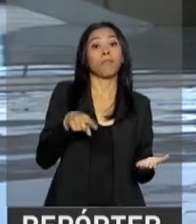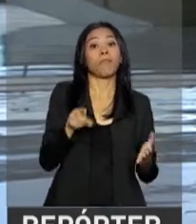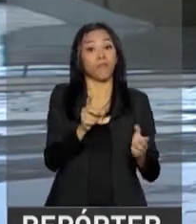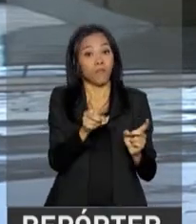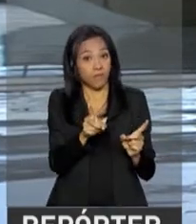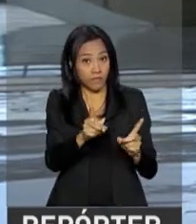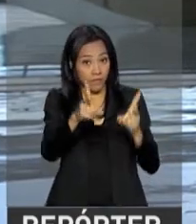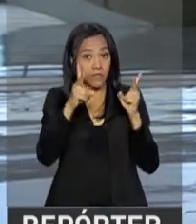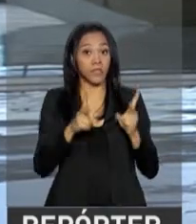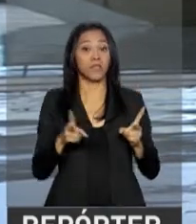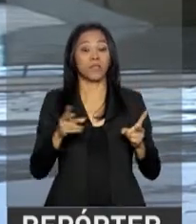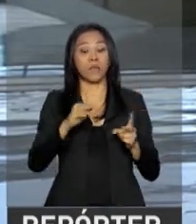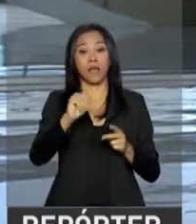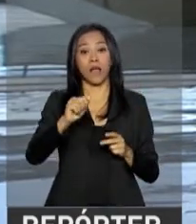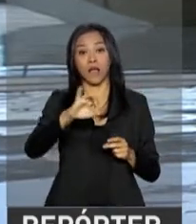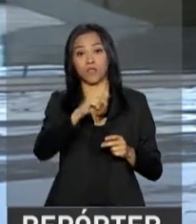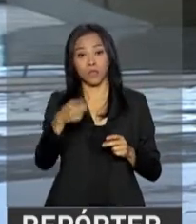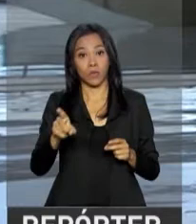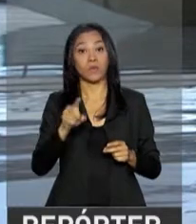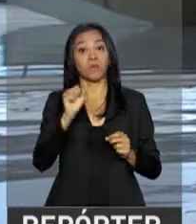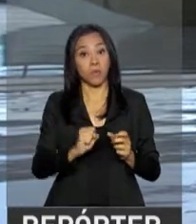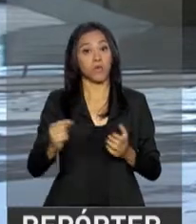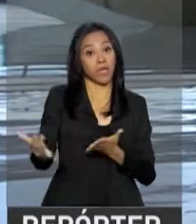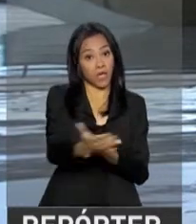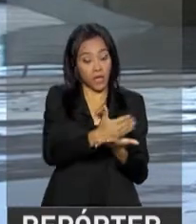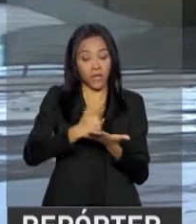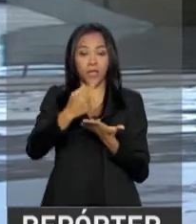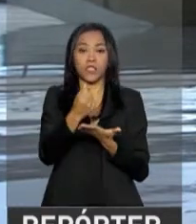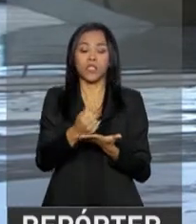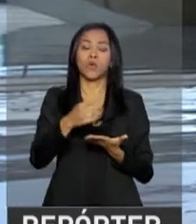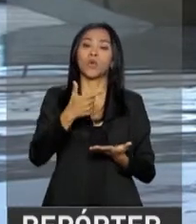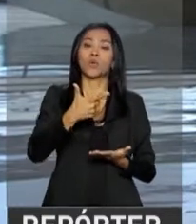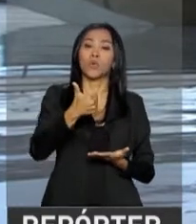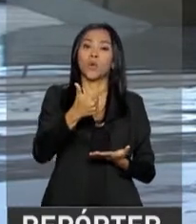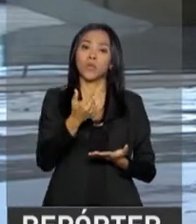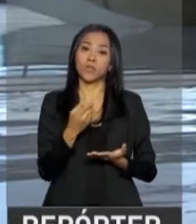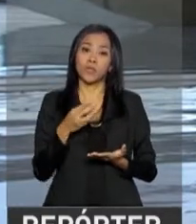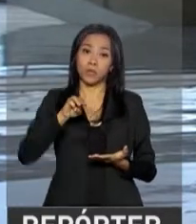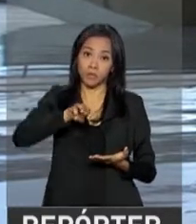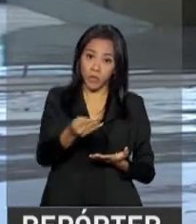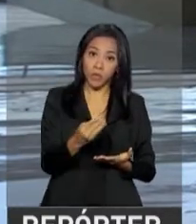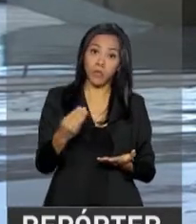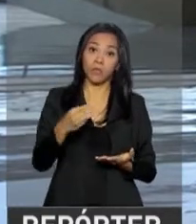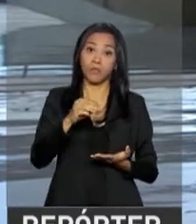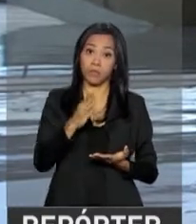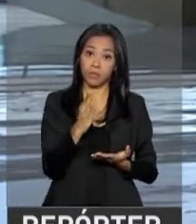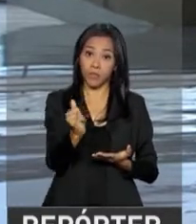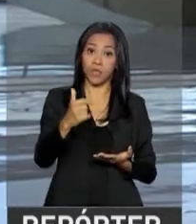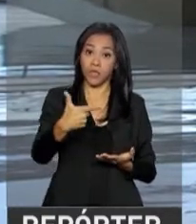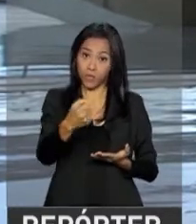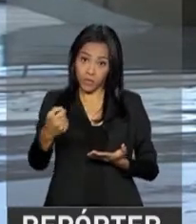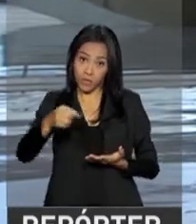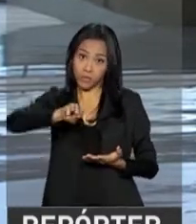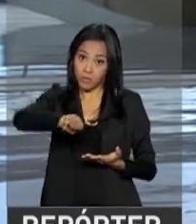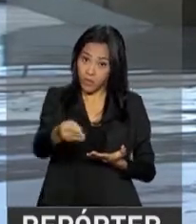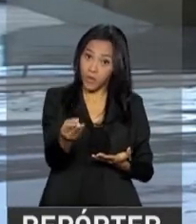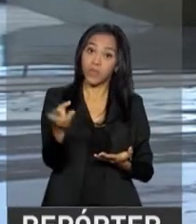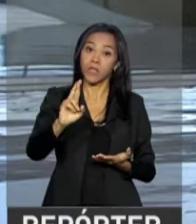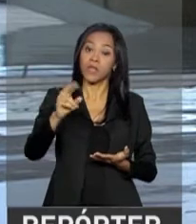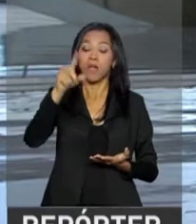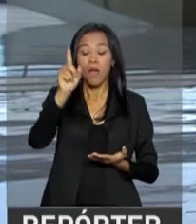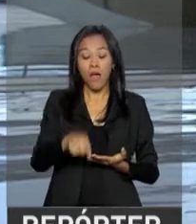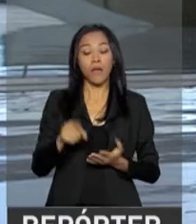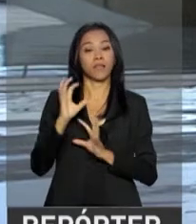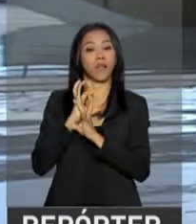vai arrecadar em 2018 12 bilhões e duzentos milhões de reais é o que está previsto no orçamento